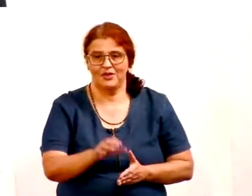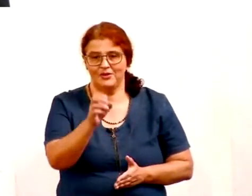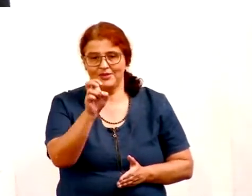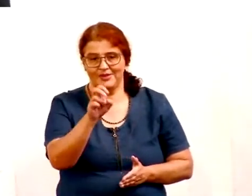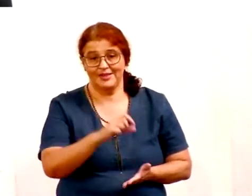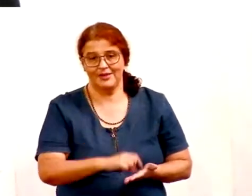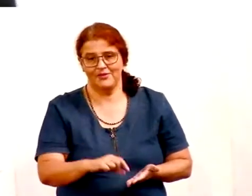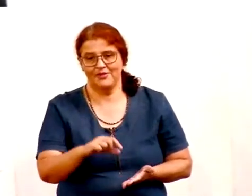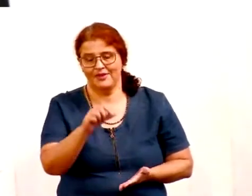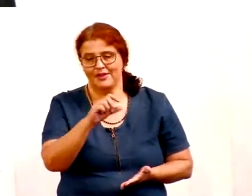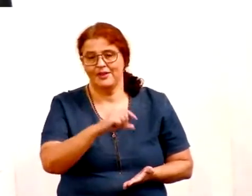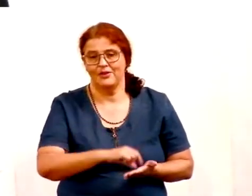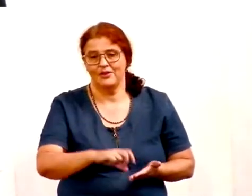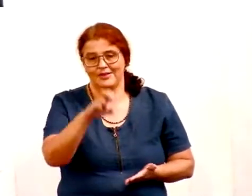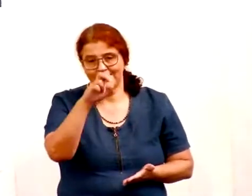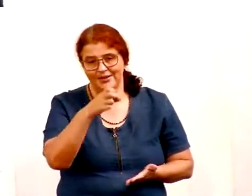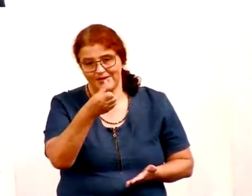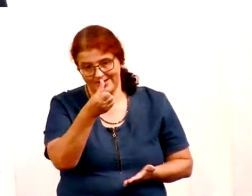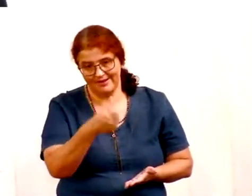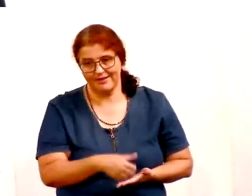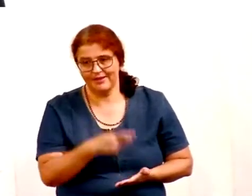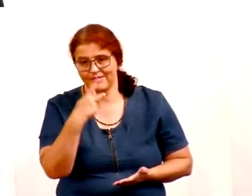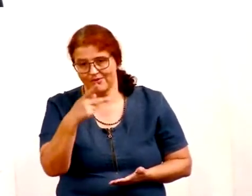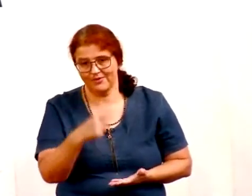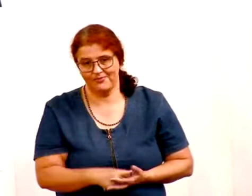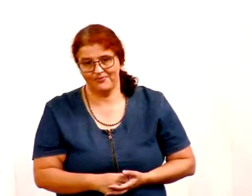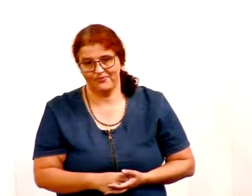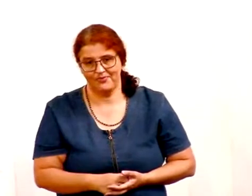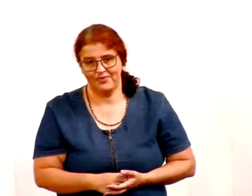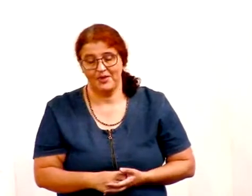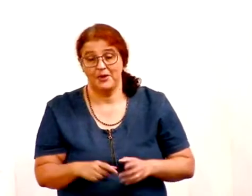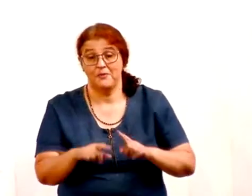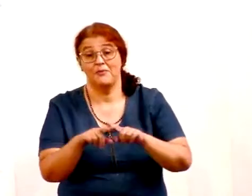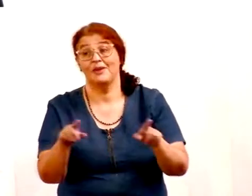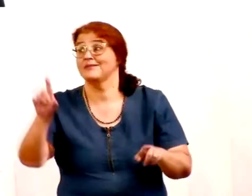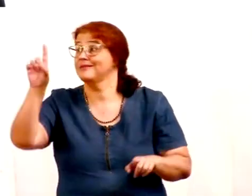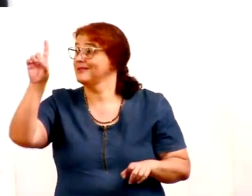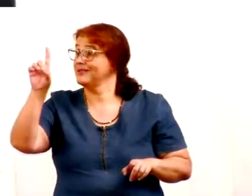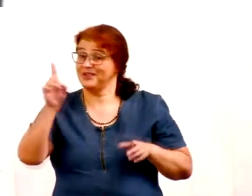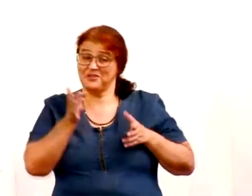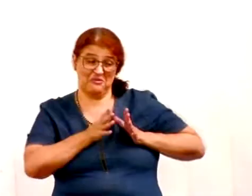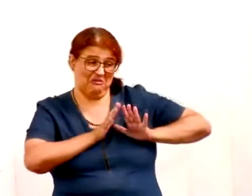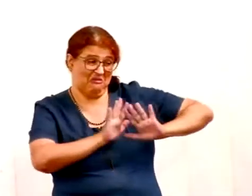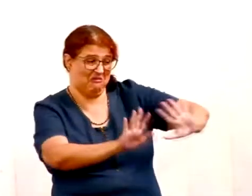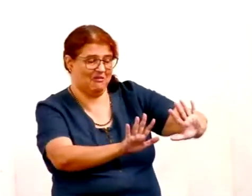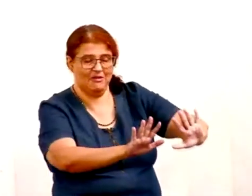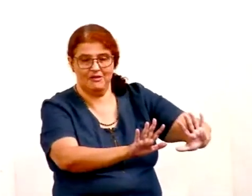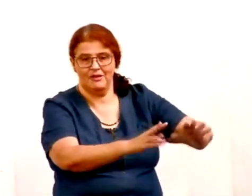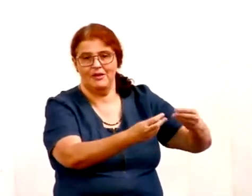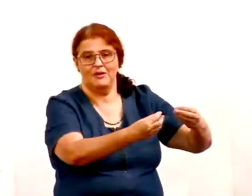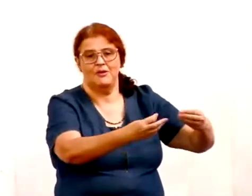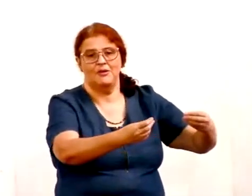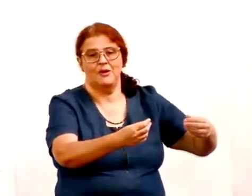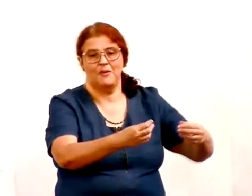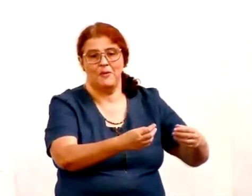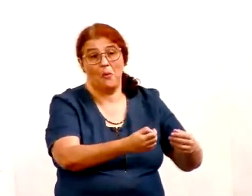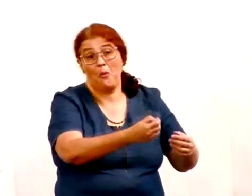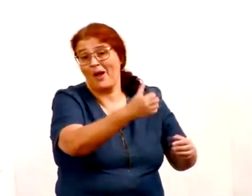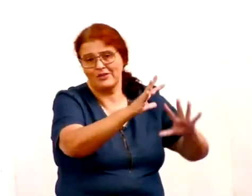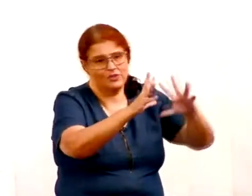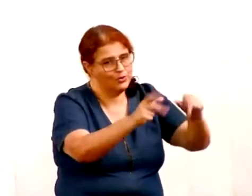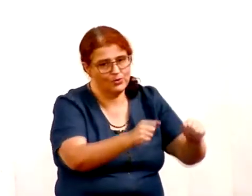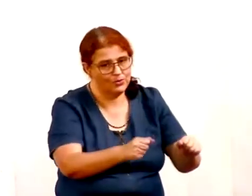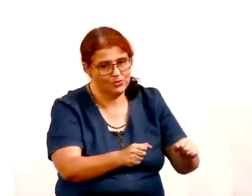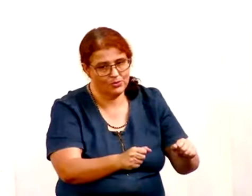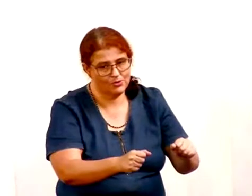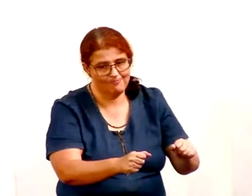provação, quando Paulo diz: entretanto, Deus não se agradou da maioria deles, razão porque ficaram prostrados